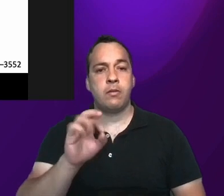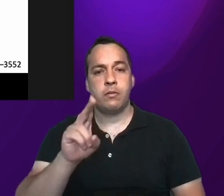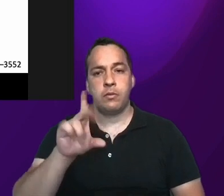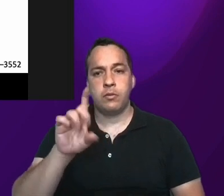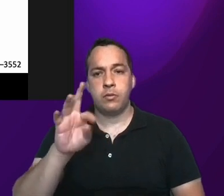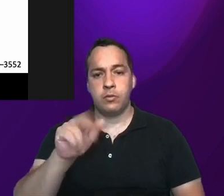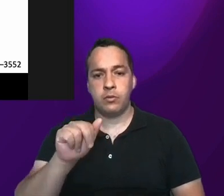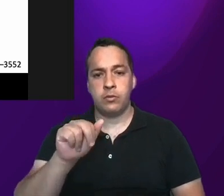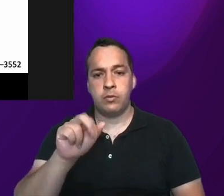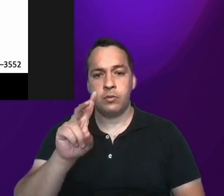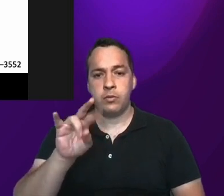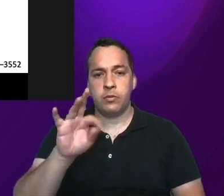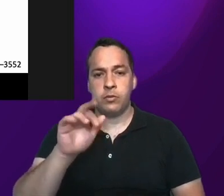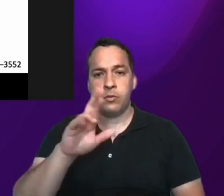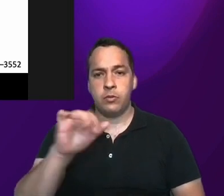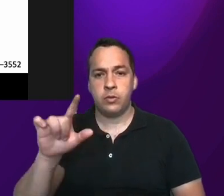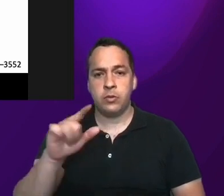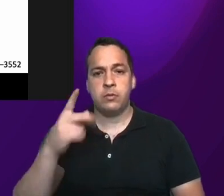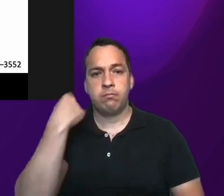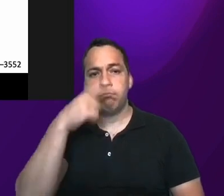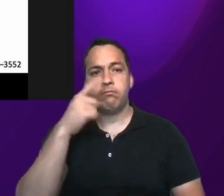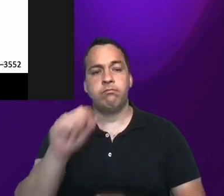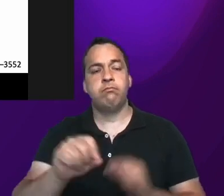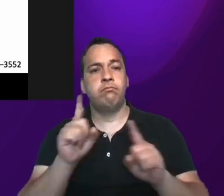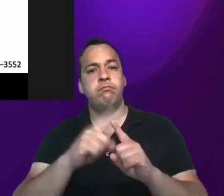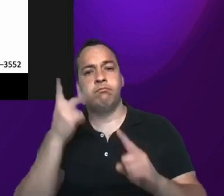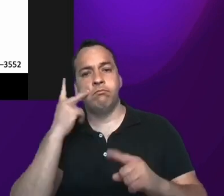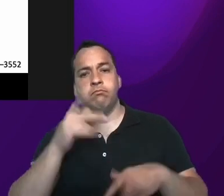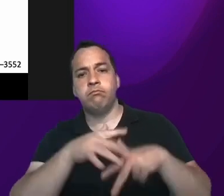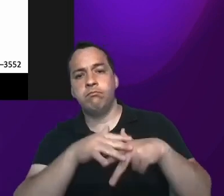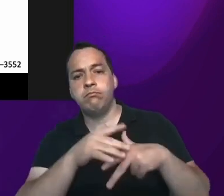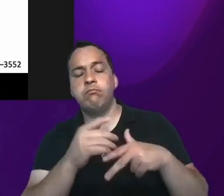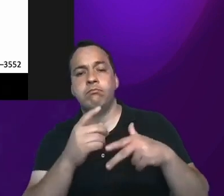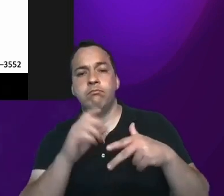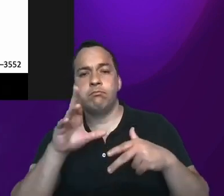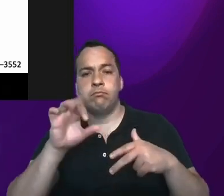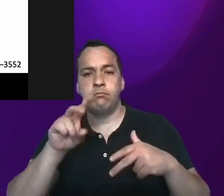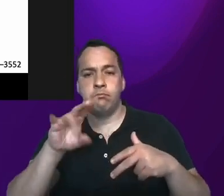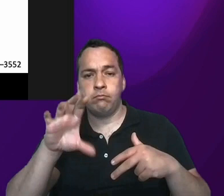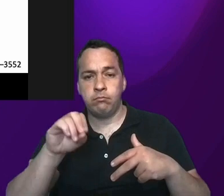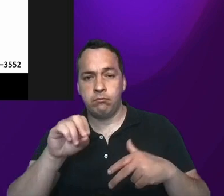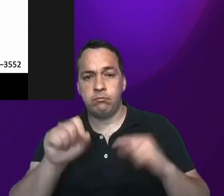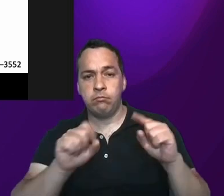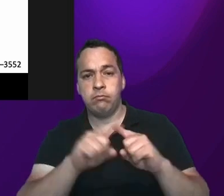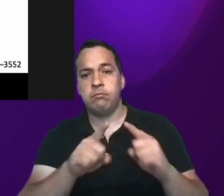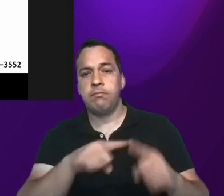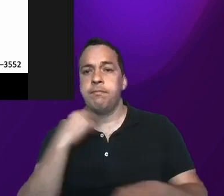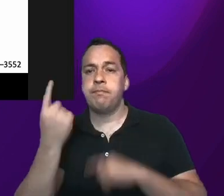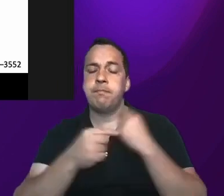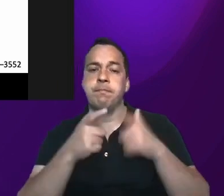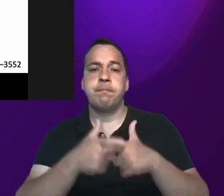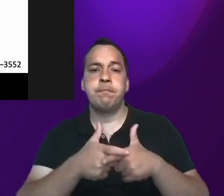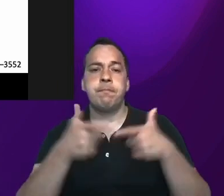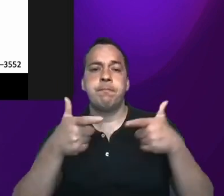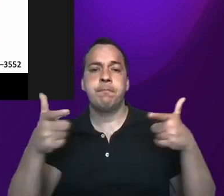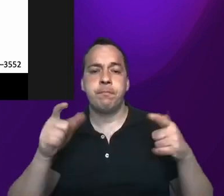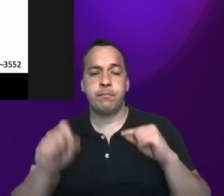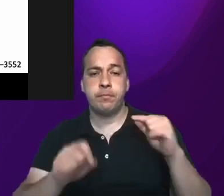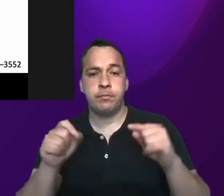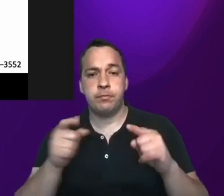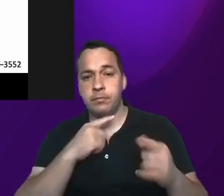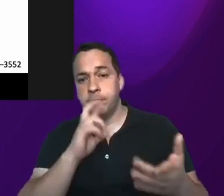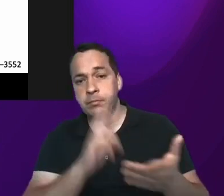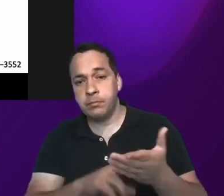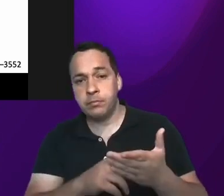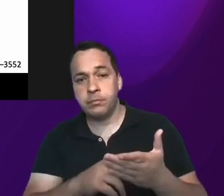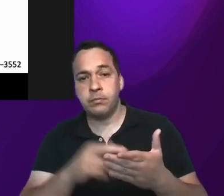13 ml por quilo por hora em pacientes crônicos, está relacionado a maior mortalidade, então o outcome